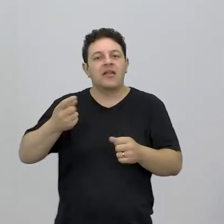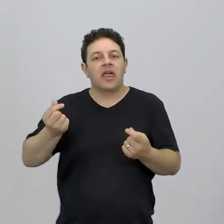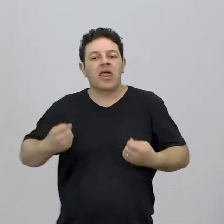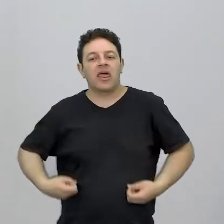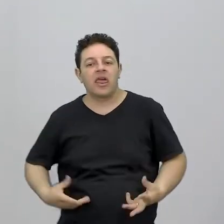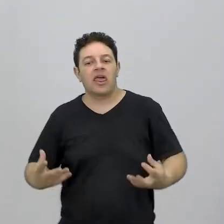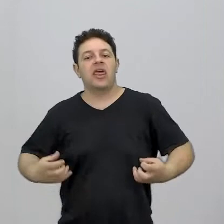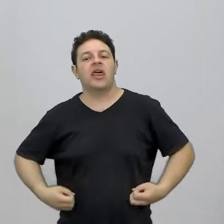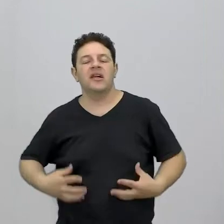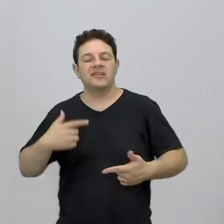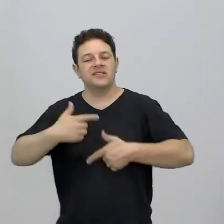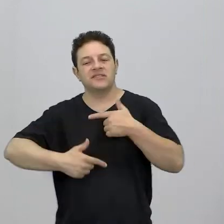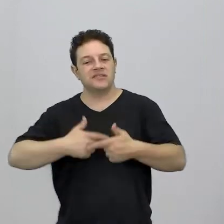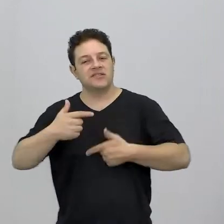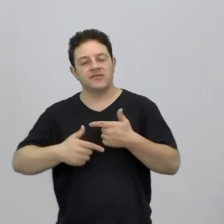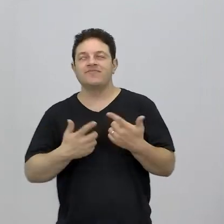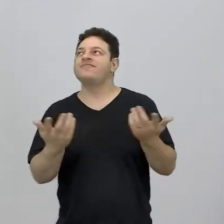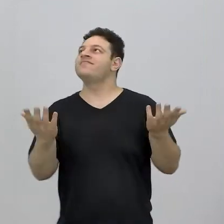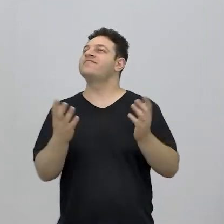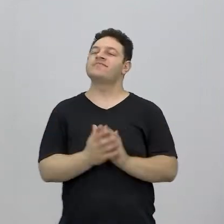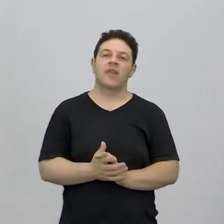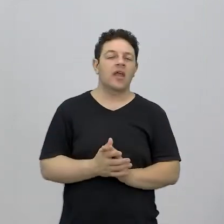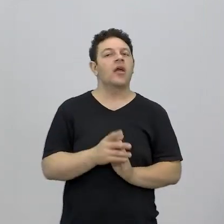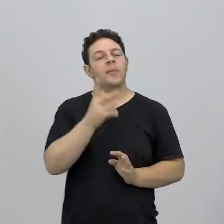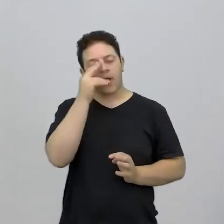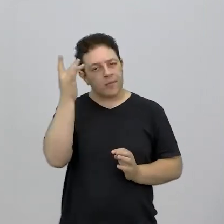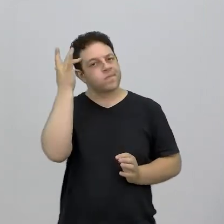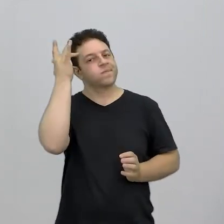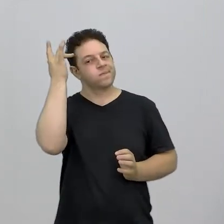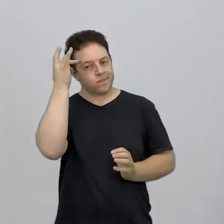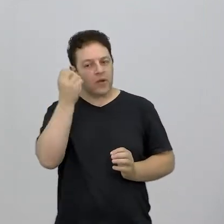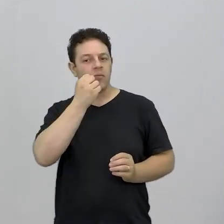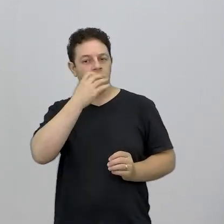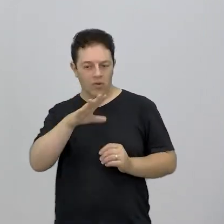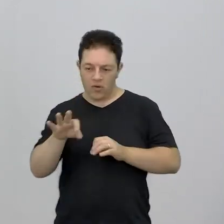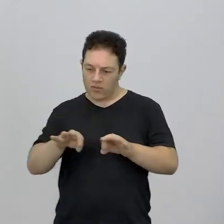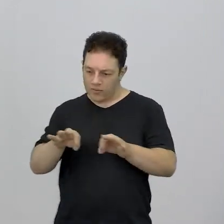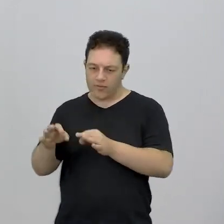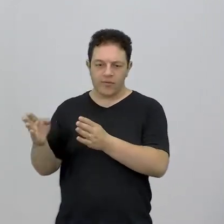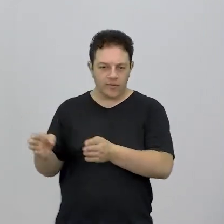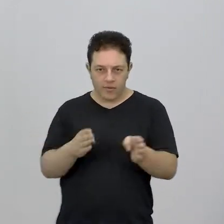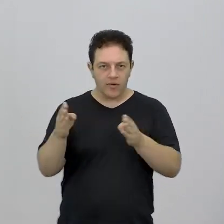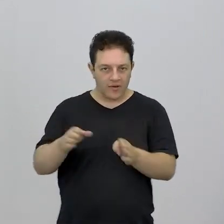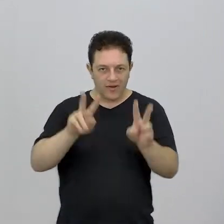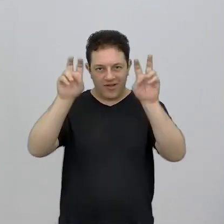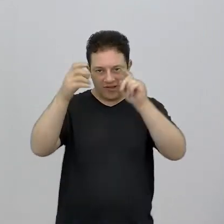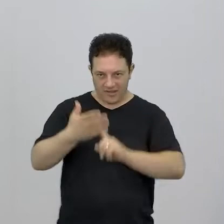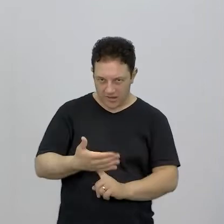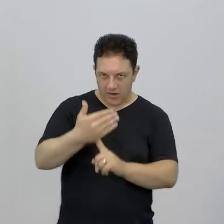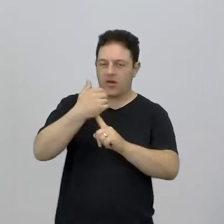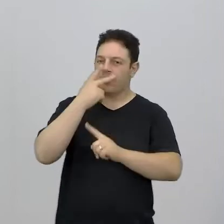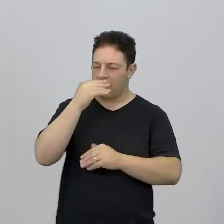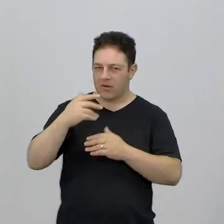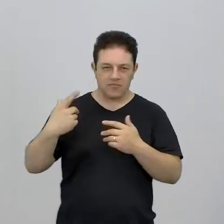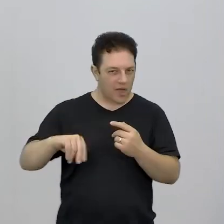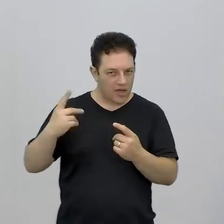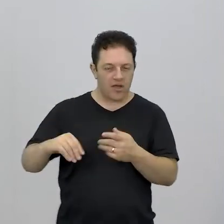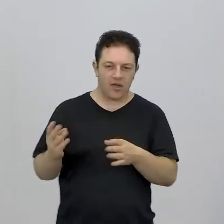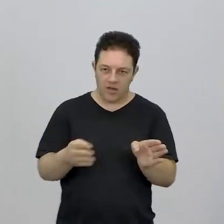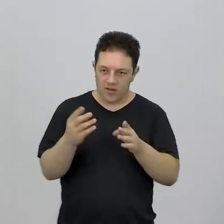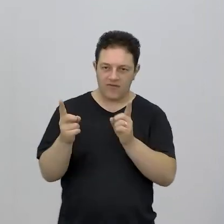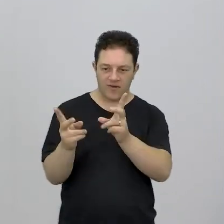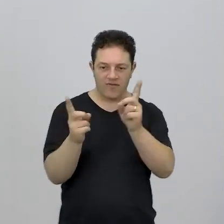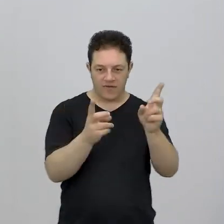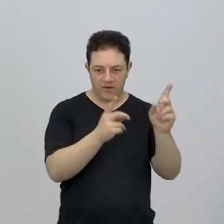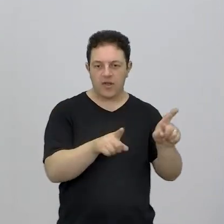Então, por mais que fosse racional esse modelo do ponto de vista tecnológico de produção, e também colocando